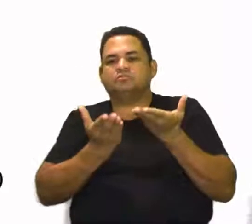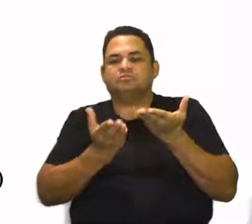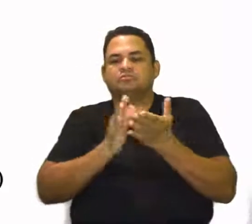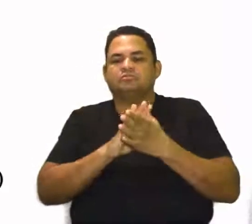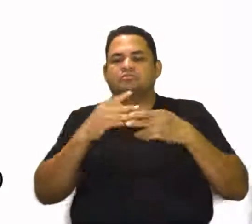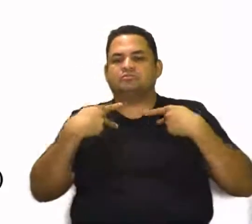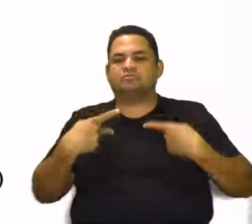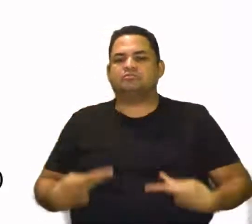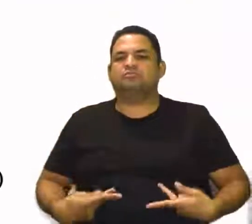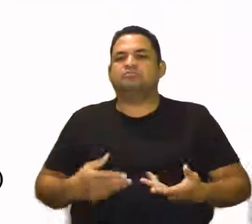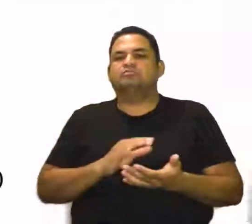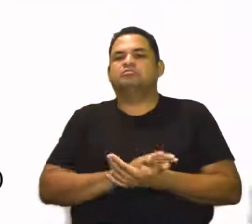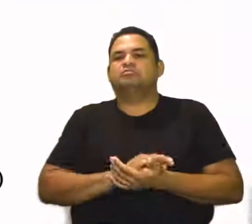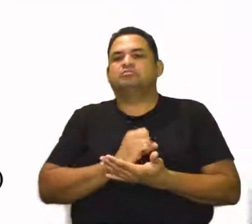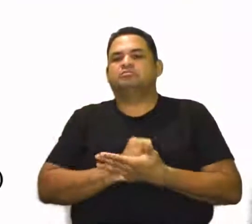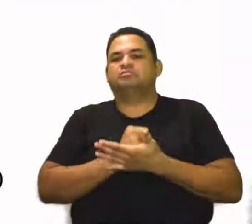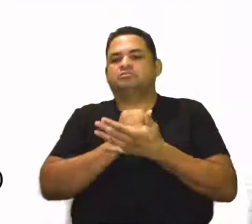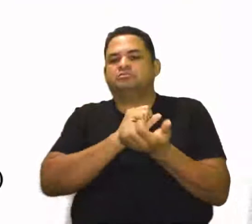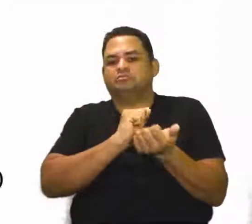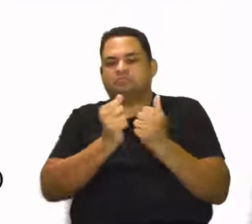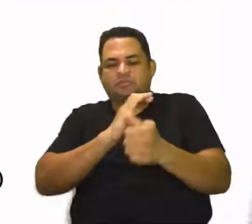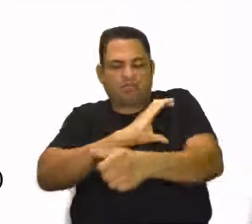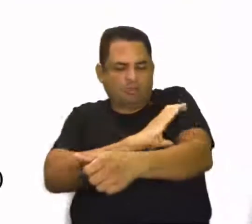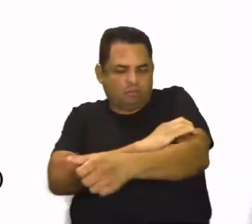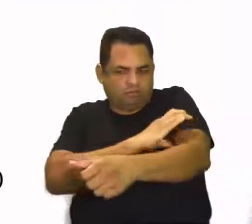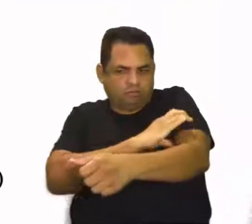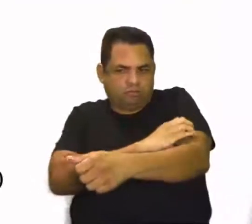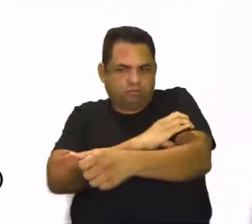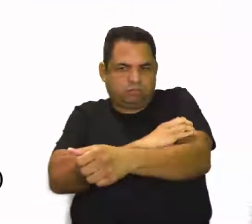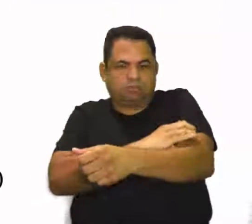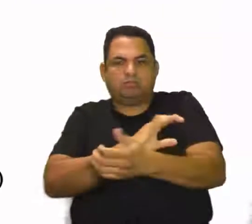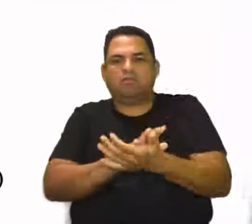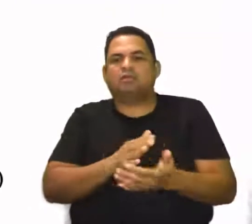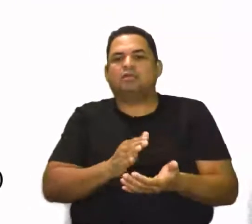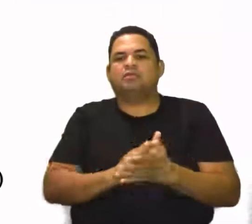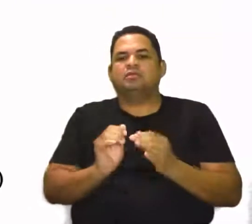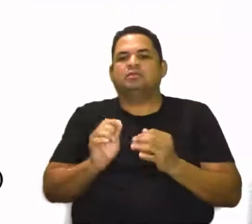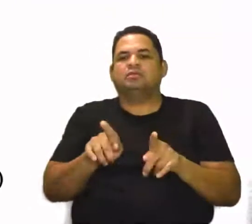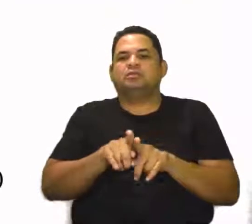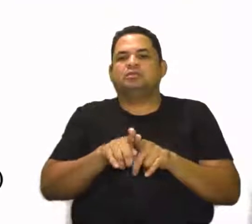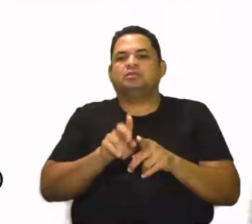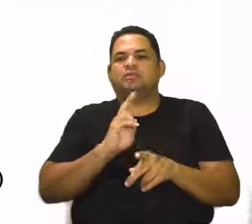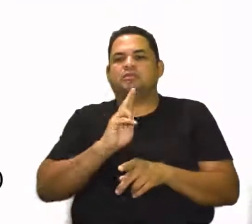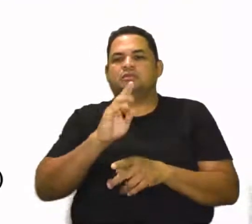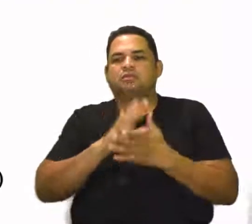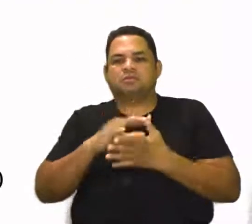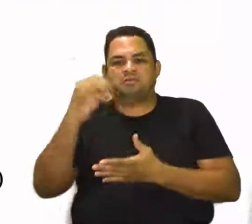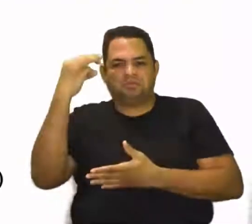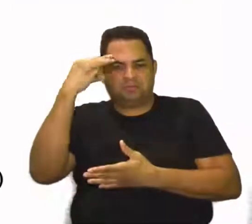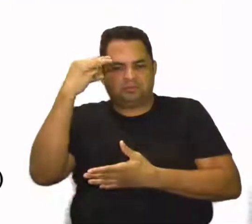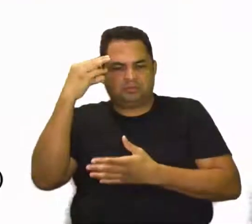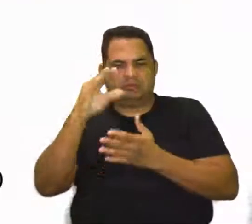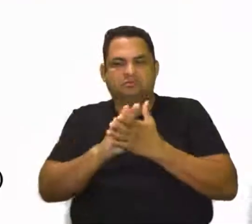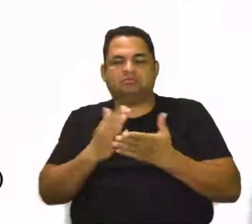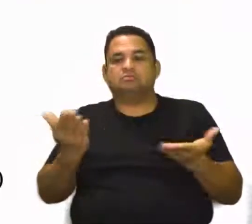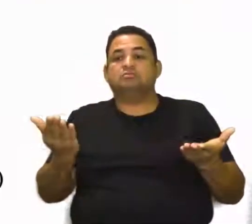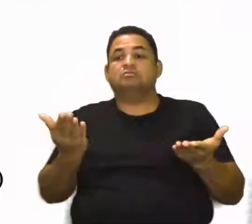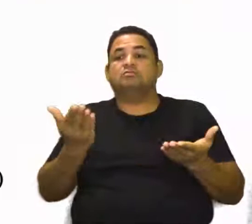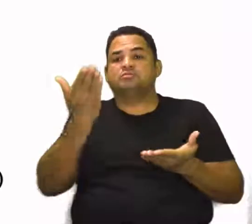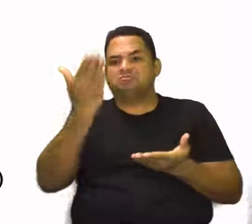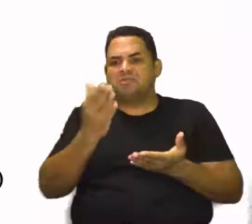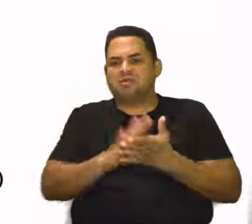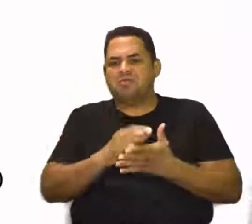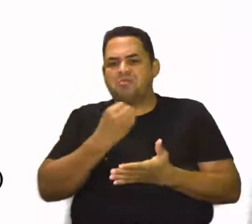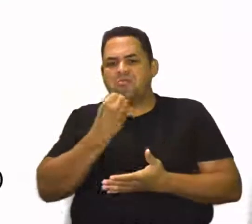peso corporal, no controle da sua pressão arterial e na manutenção da sua memória. Olha o tanto